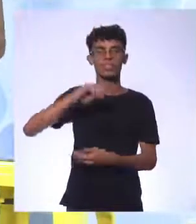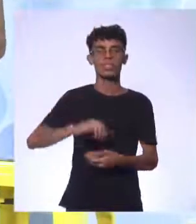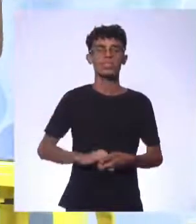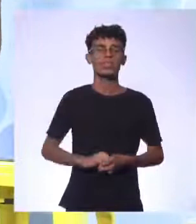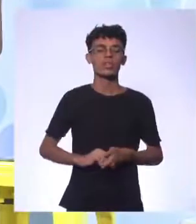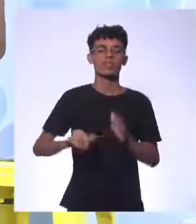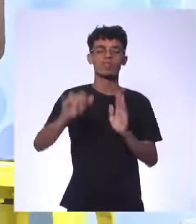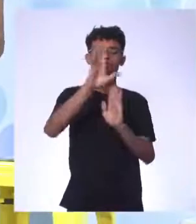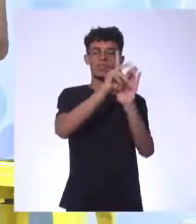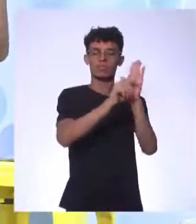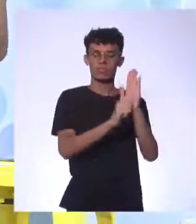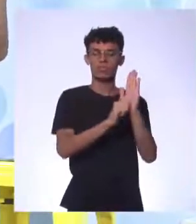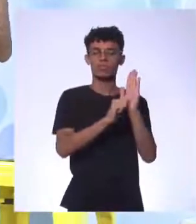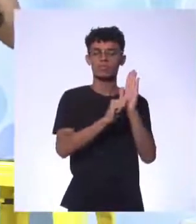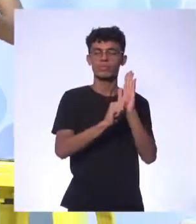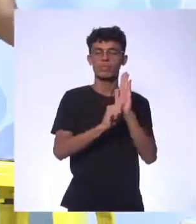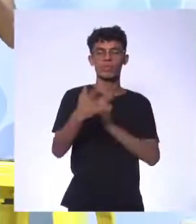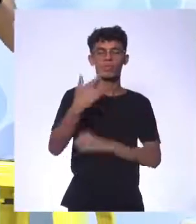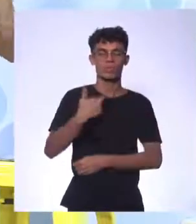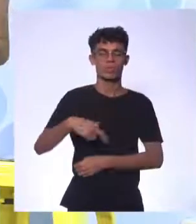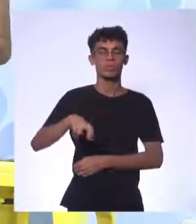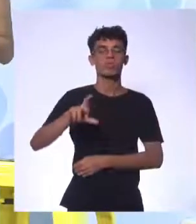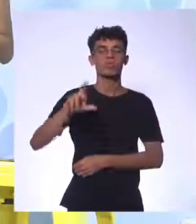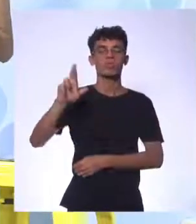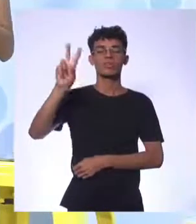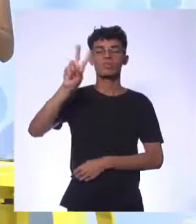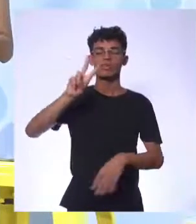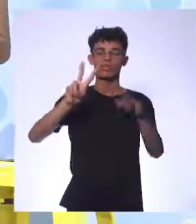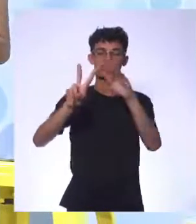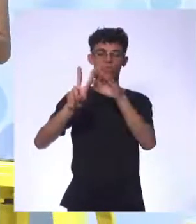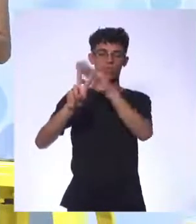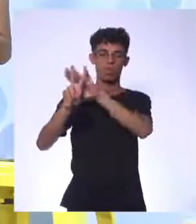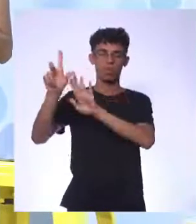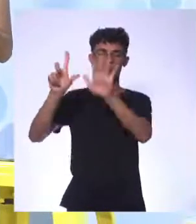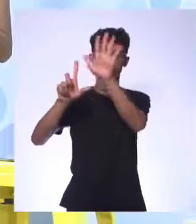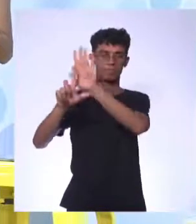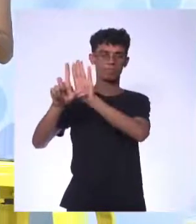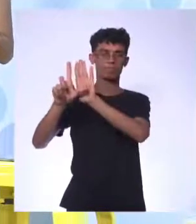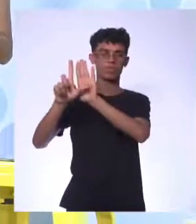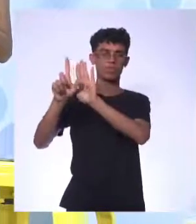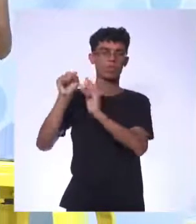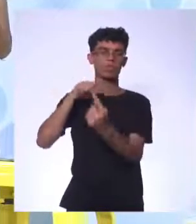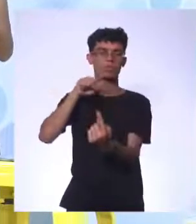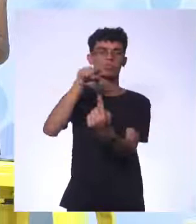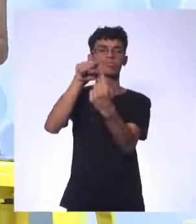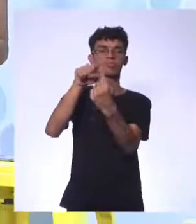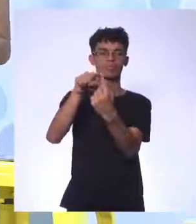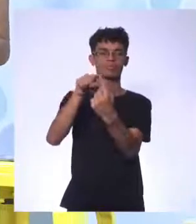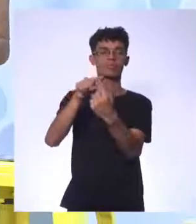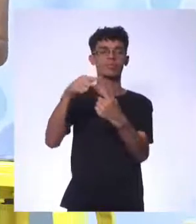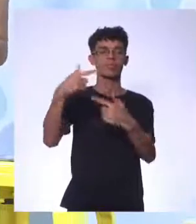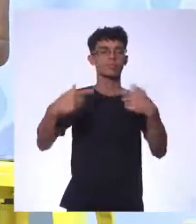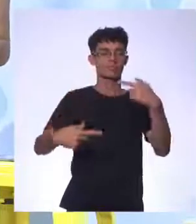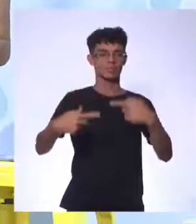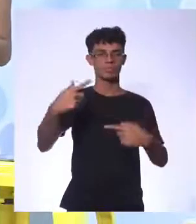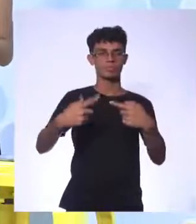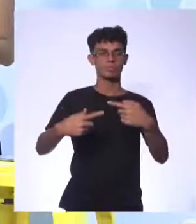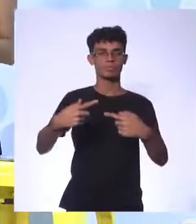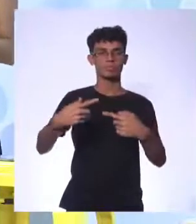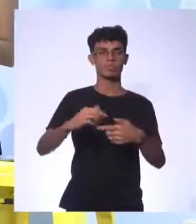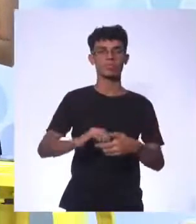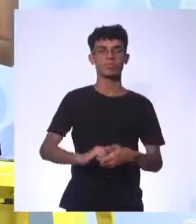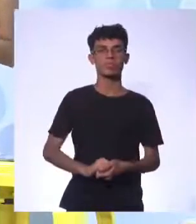símbolos sacros, religiosos, que foram colocados em obras que tinham um objetivo político, né, professor